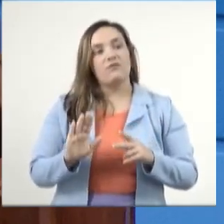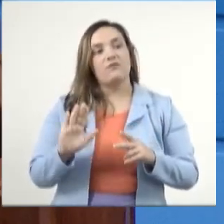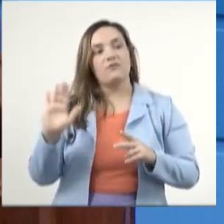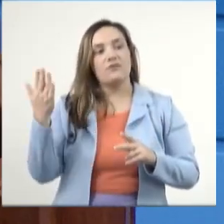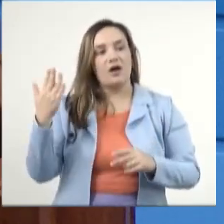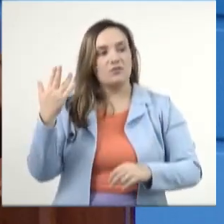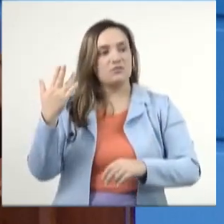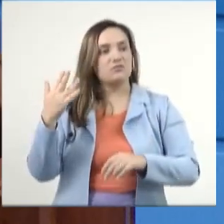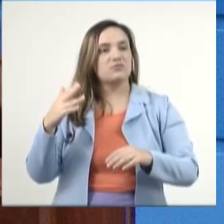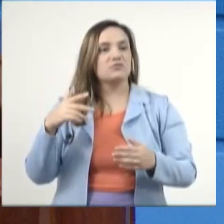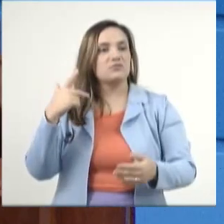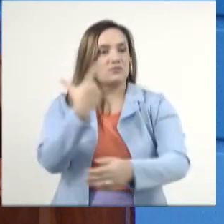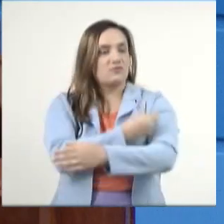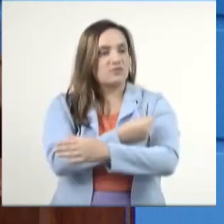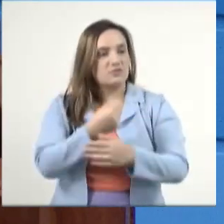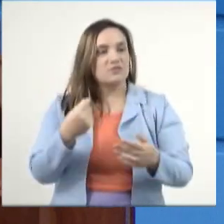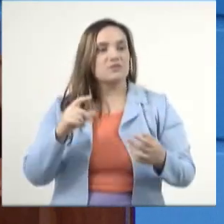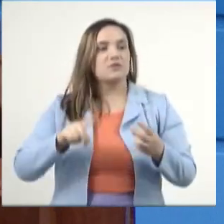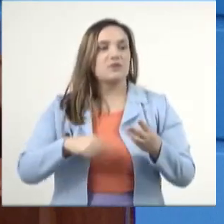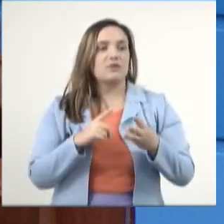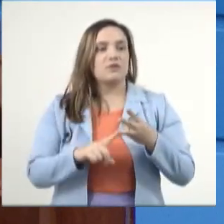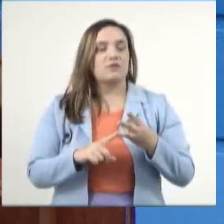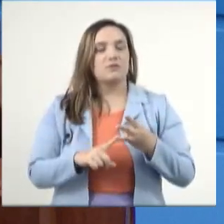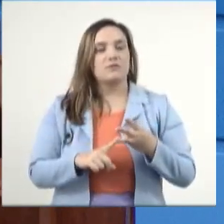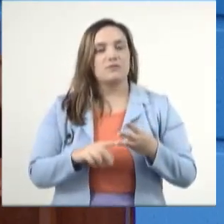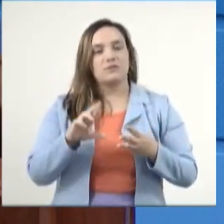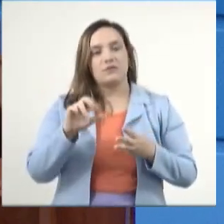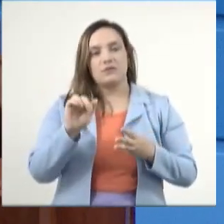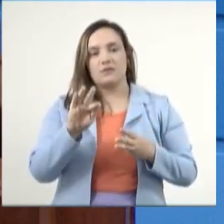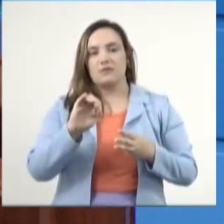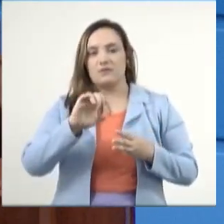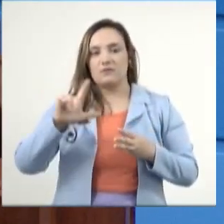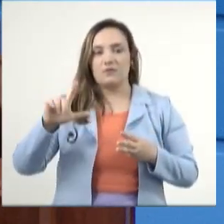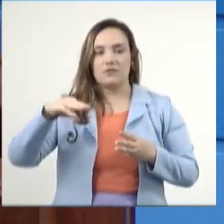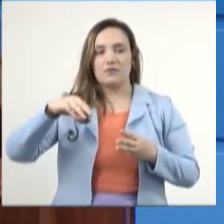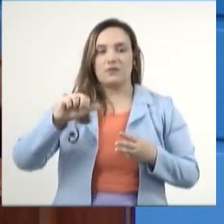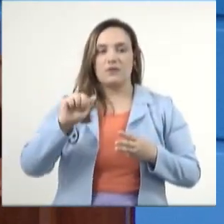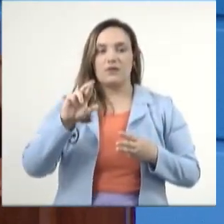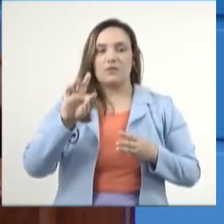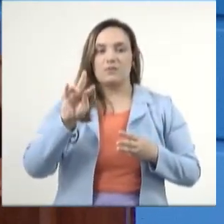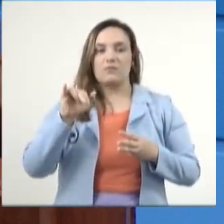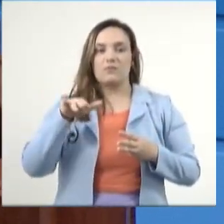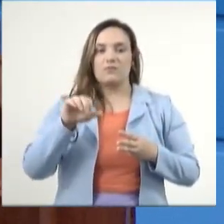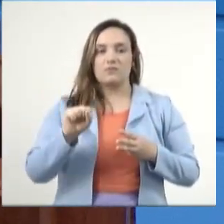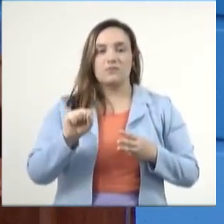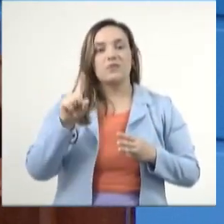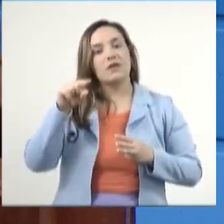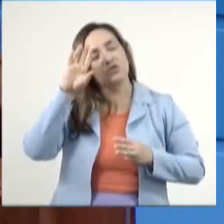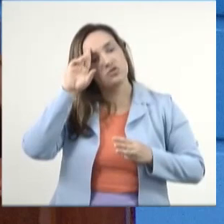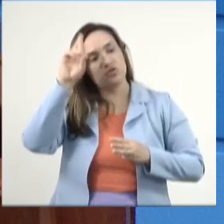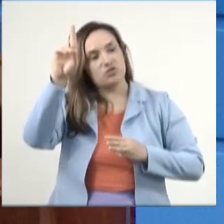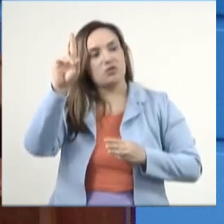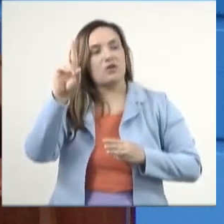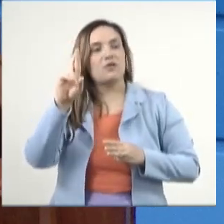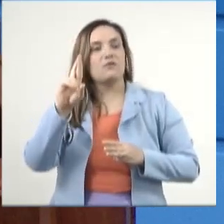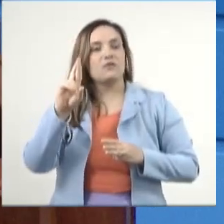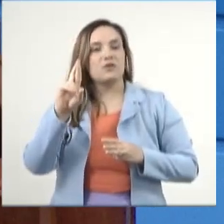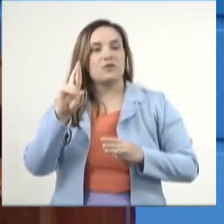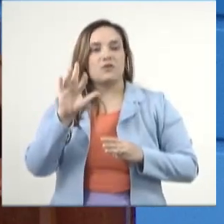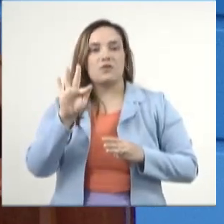cartões de vacina da família Bolsonaro, Rafael Martins, major das Forças Especiais do